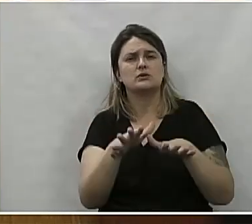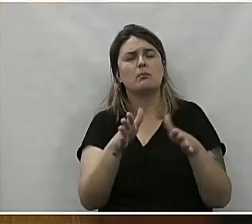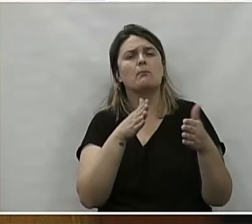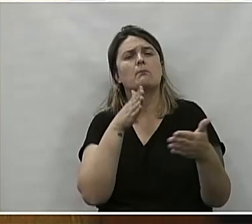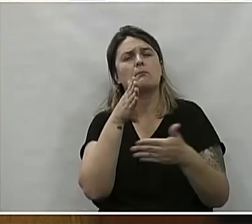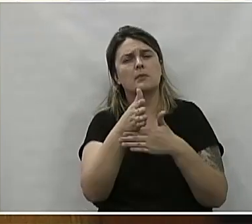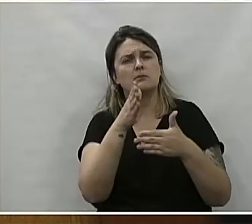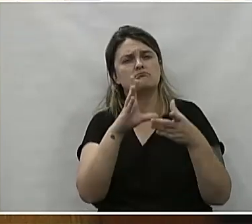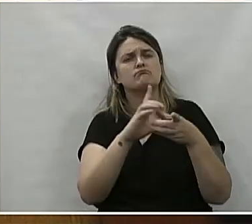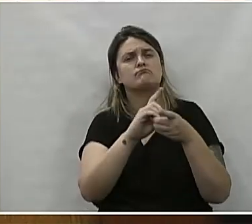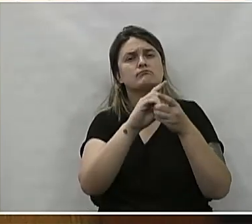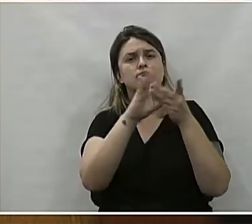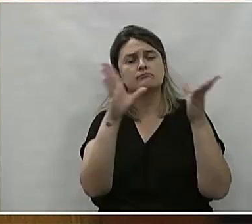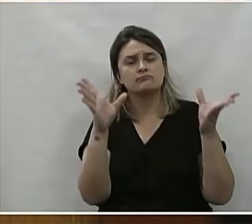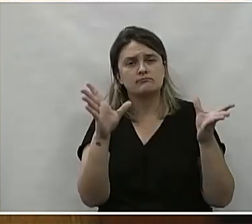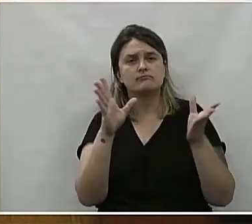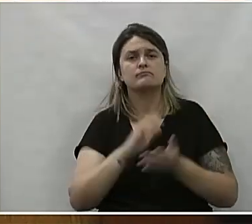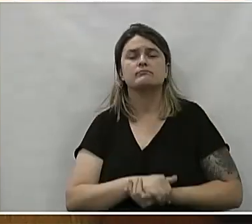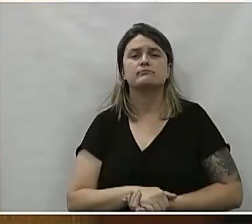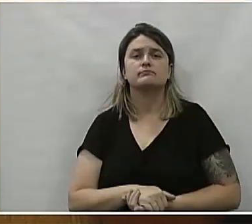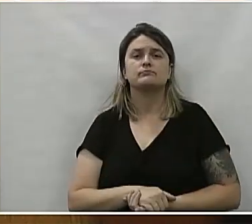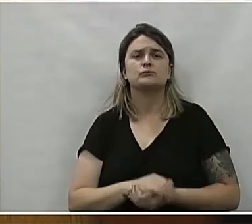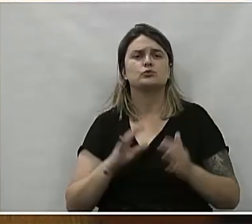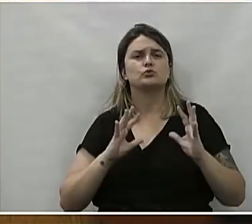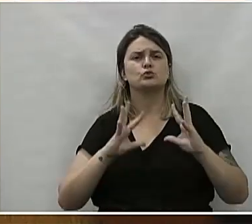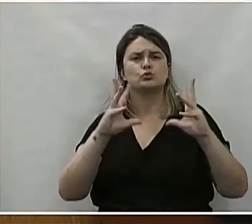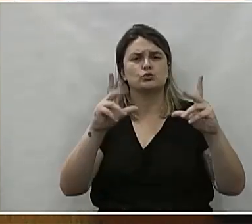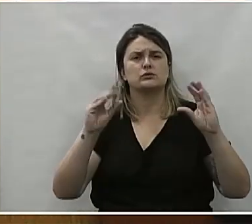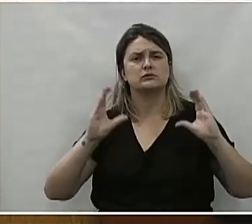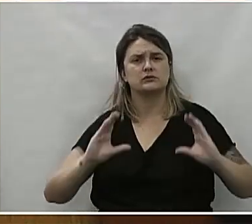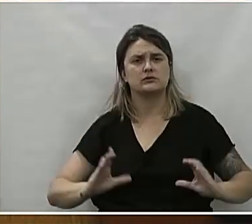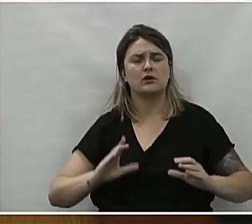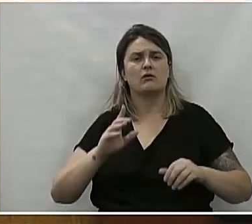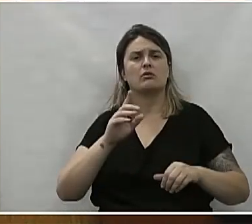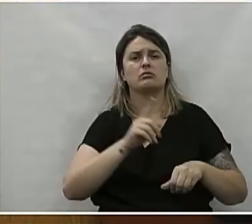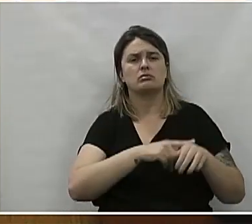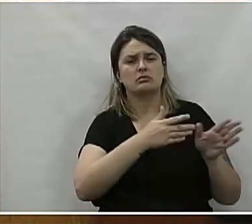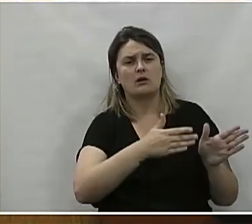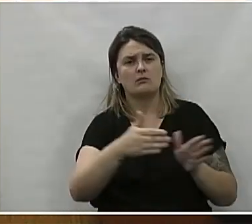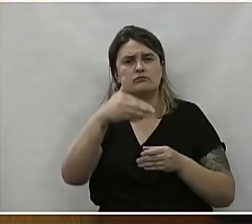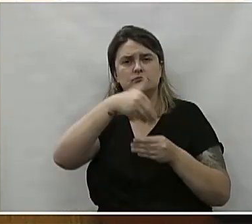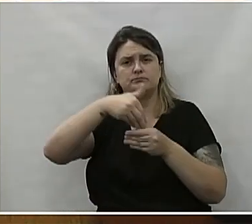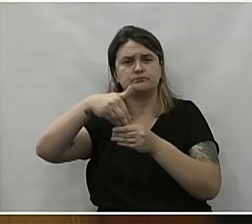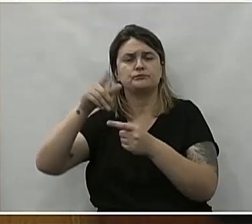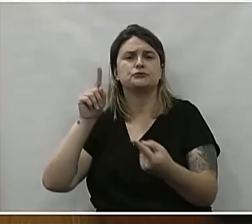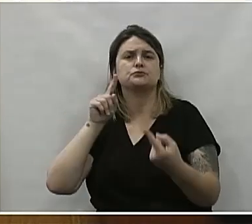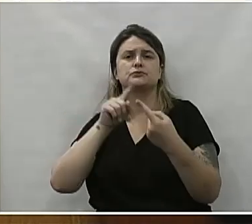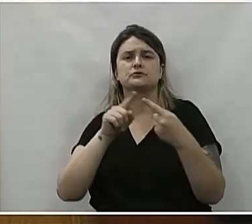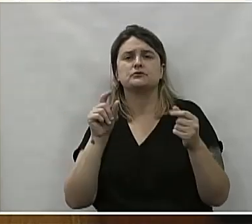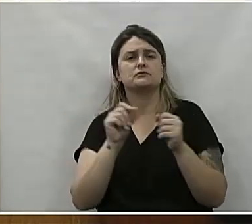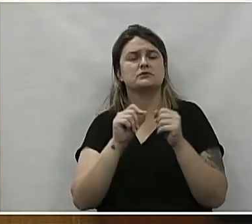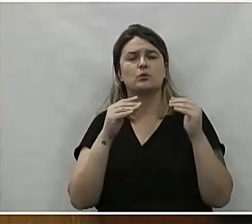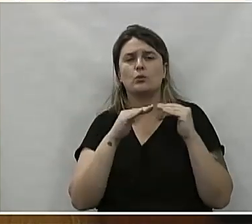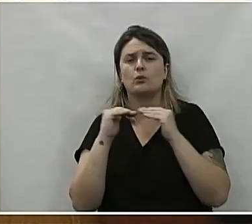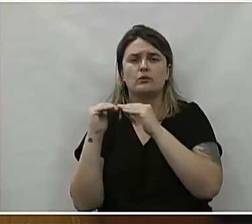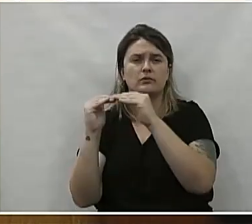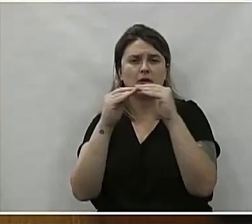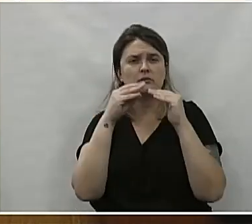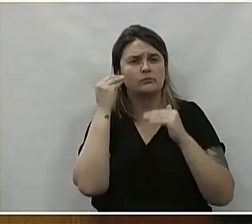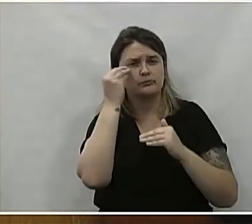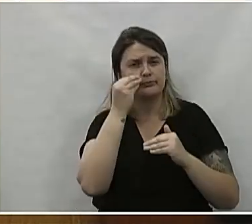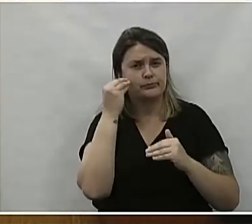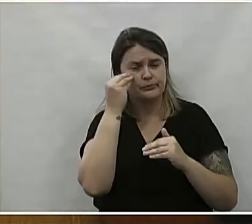participação democrática De todos os cidadãos nas eleições deste ano Com o objetivo de promover a igualdade de